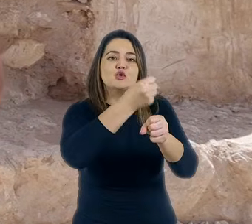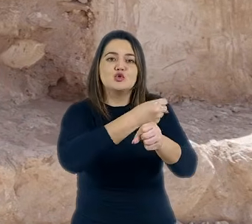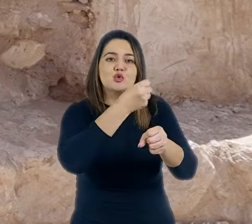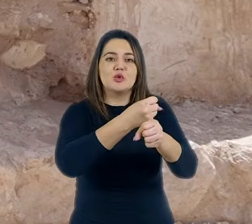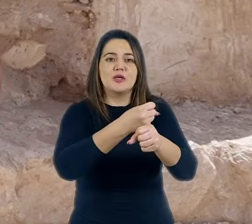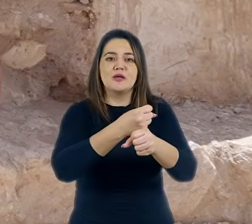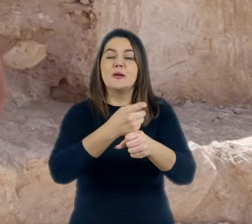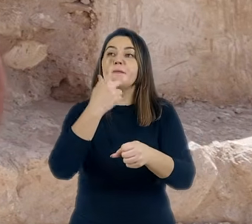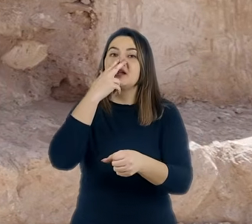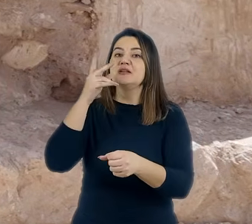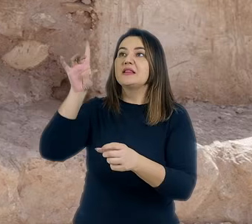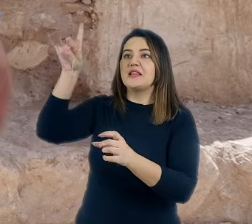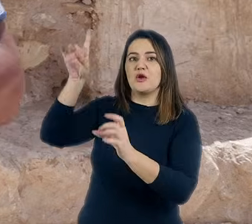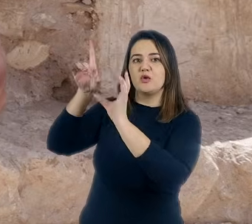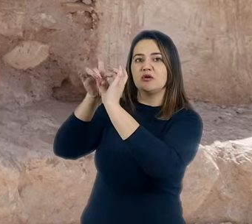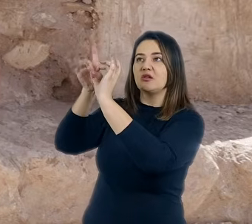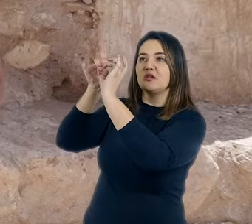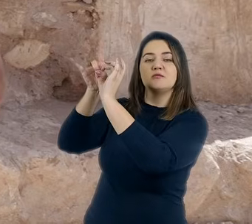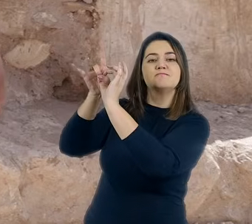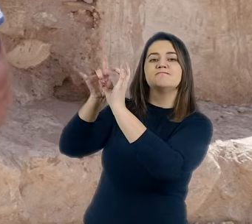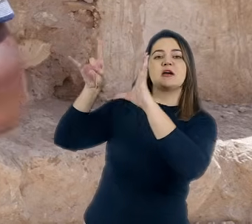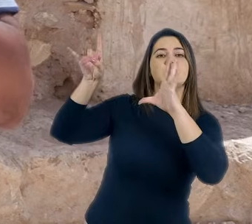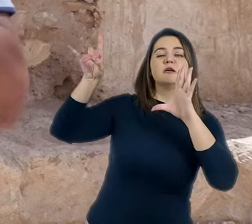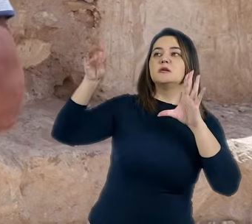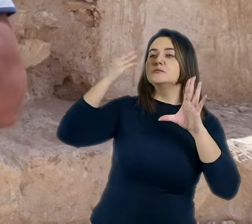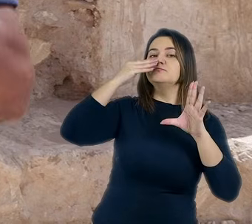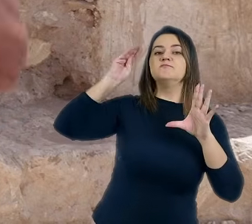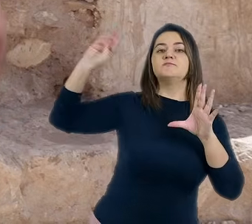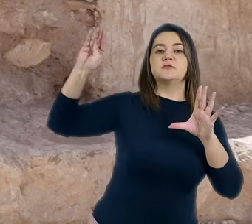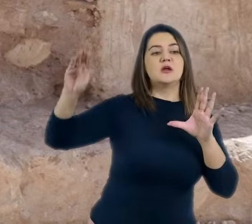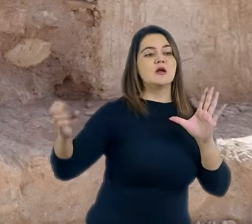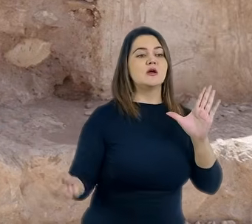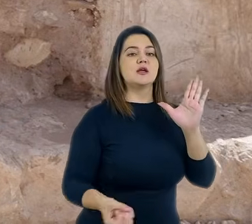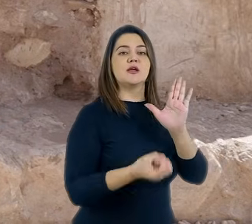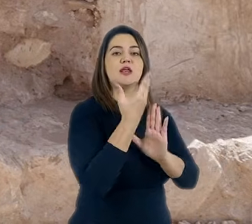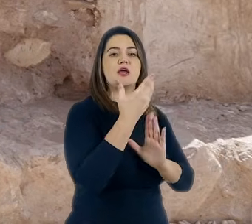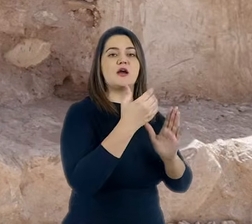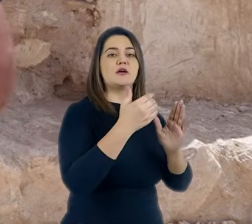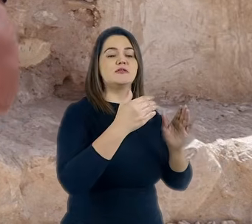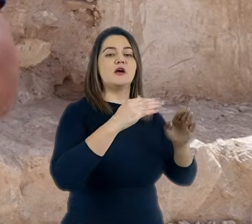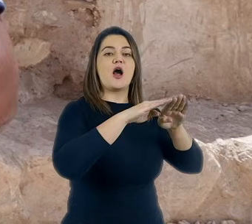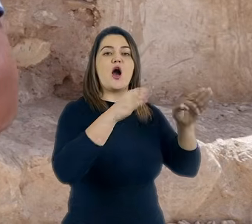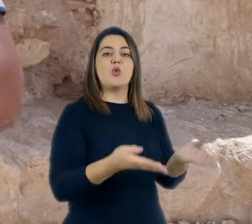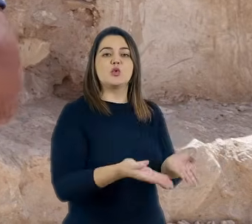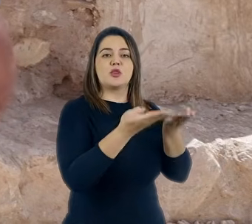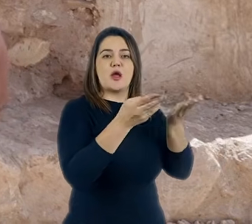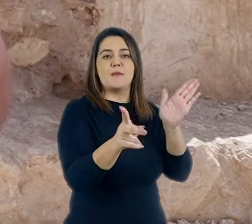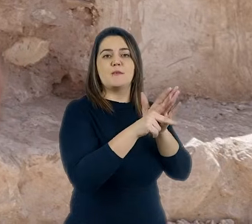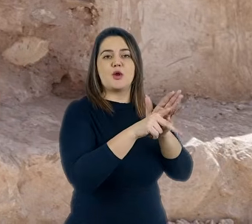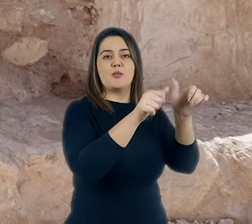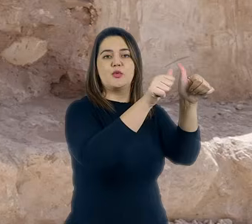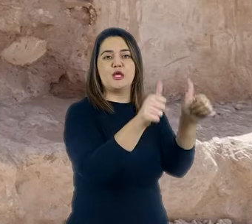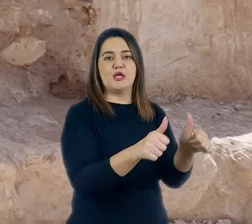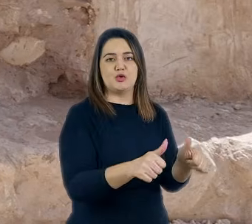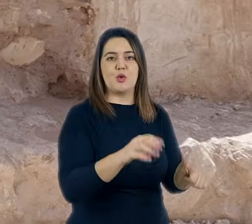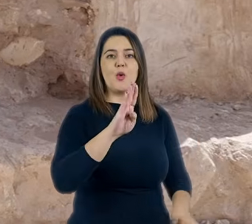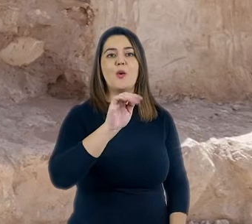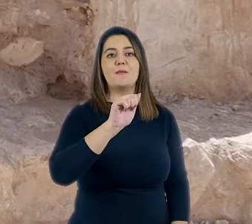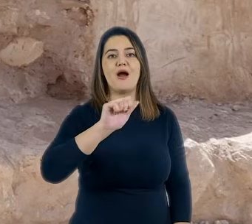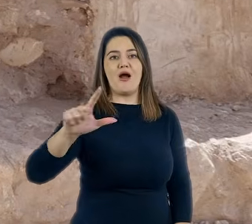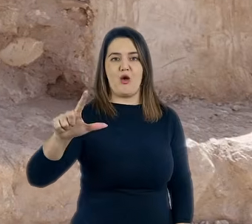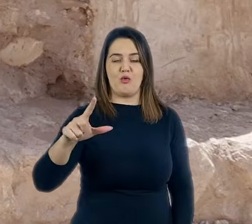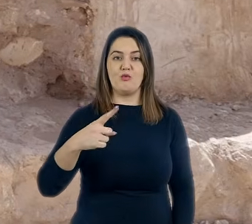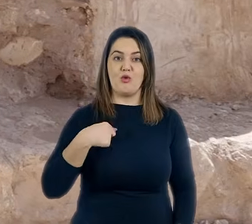terrível costume, de quebrar a aliança com Deus, colocando à porta das cidades altares ao deus Baal. E